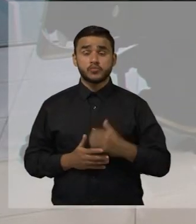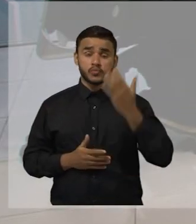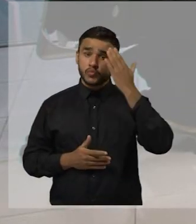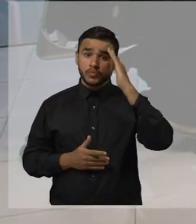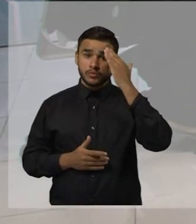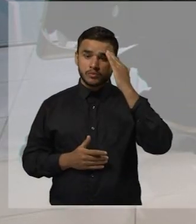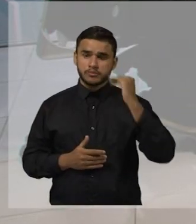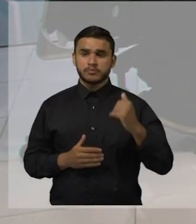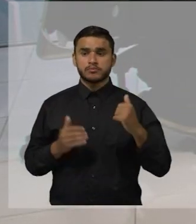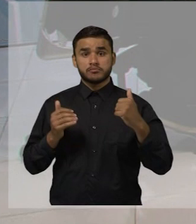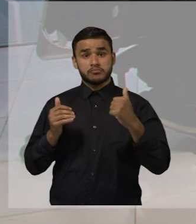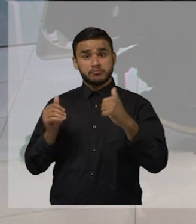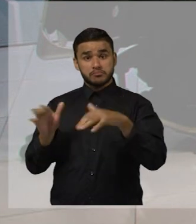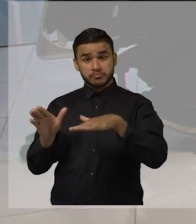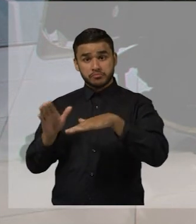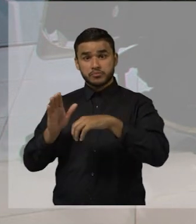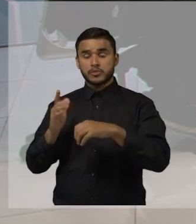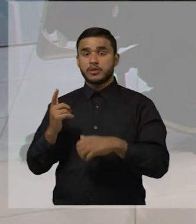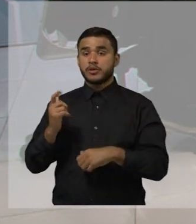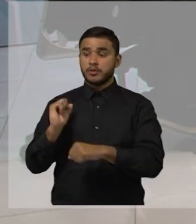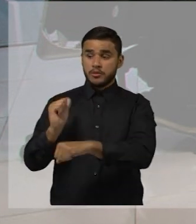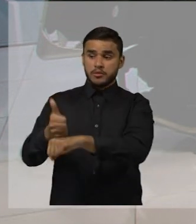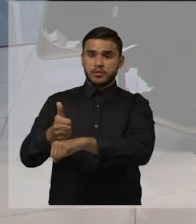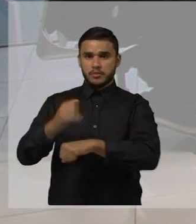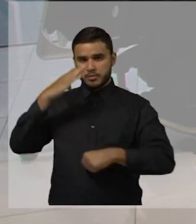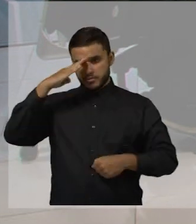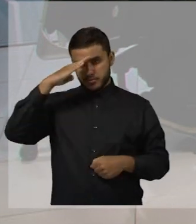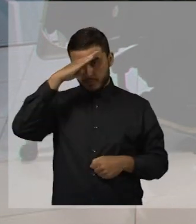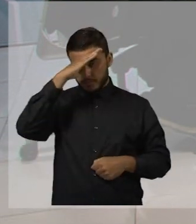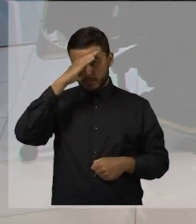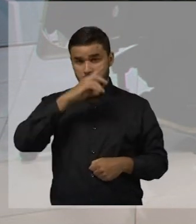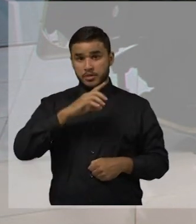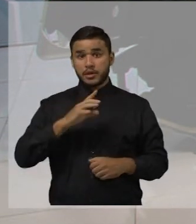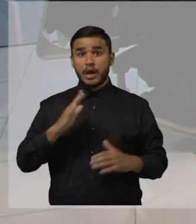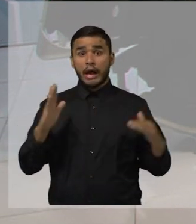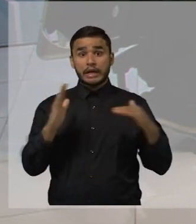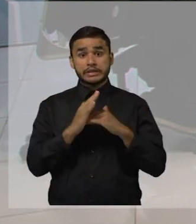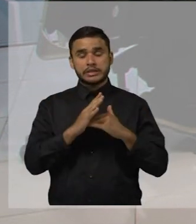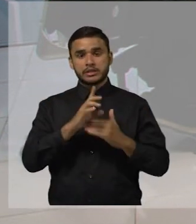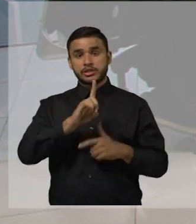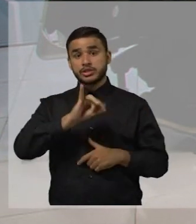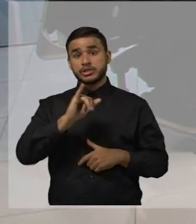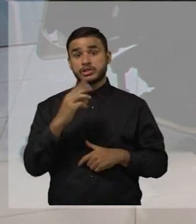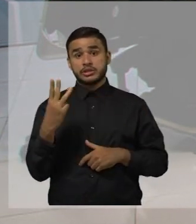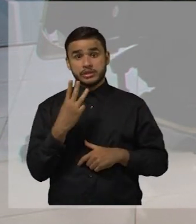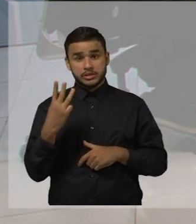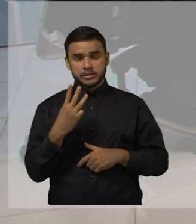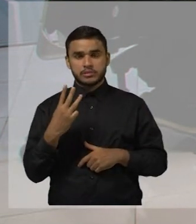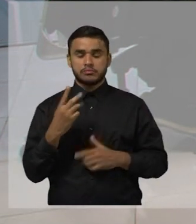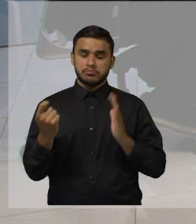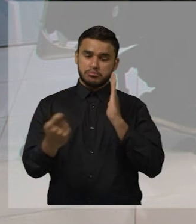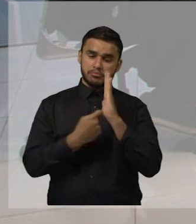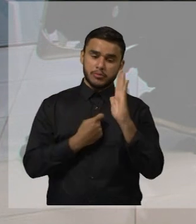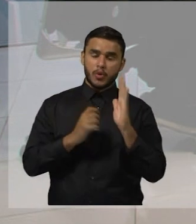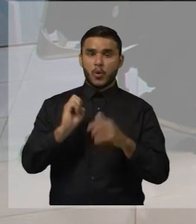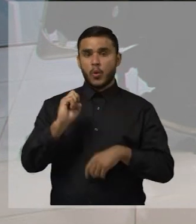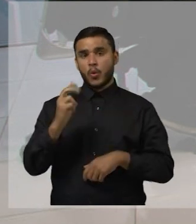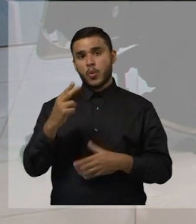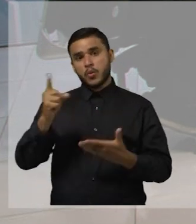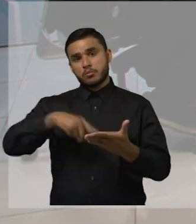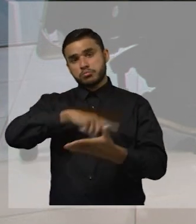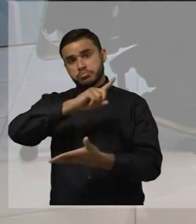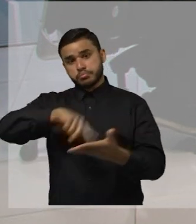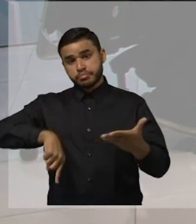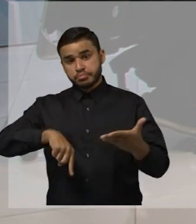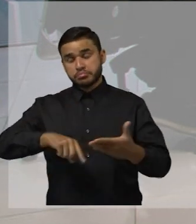maneira absolutamente inexplicável. E jogou para as mãos do governo que estava se iniciando, que tinha até o dia 3 para sancionar